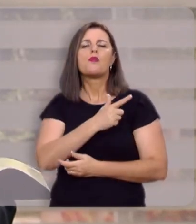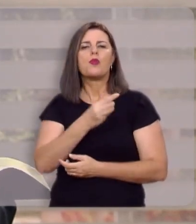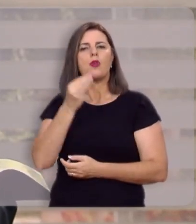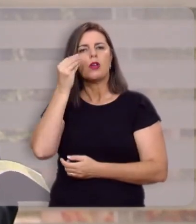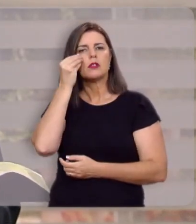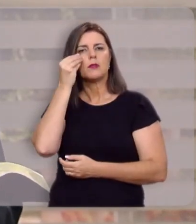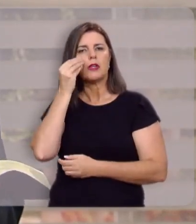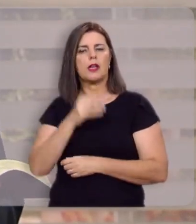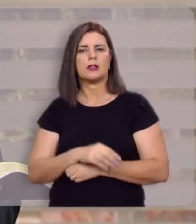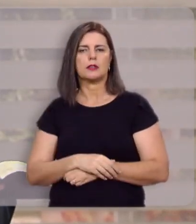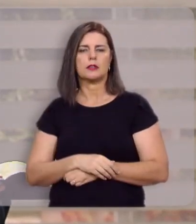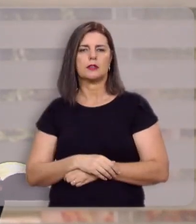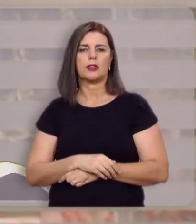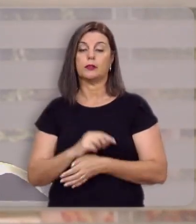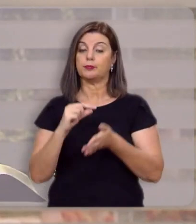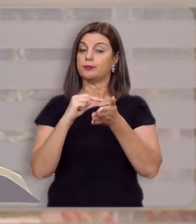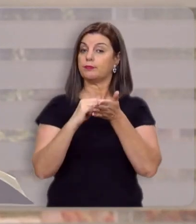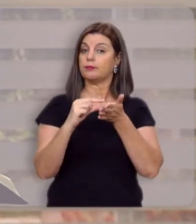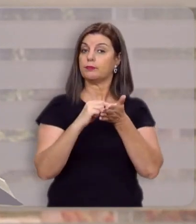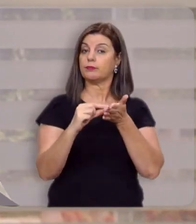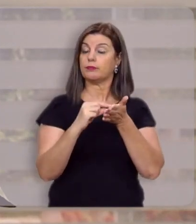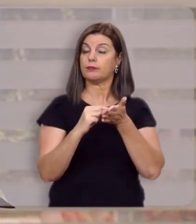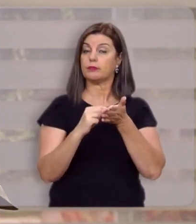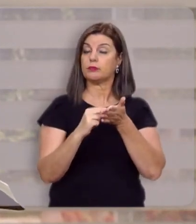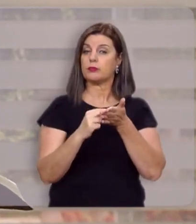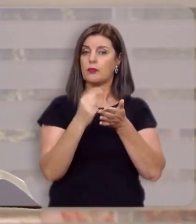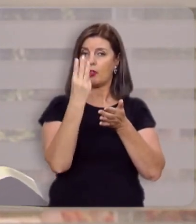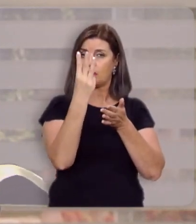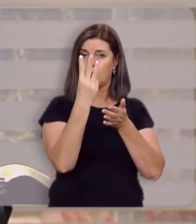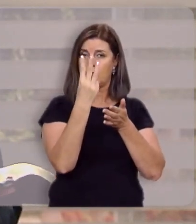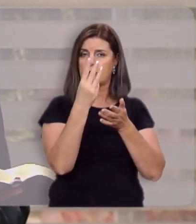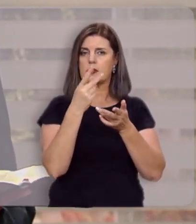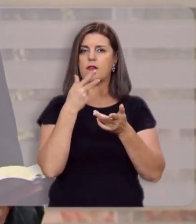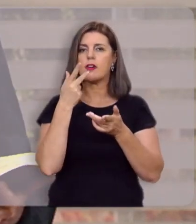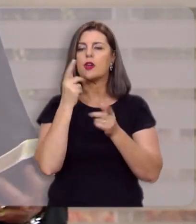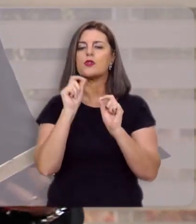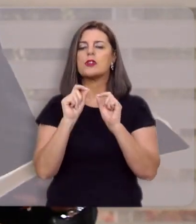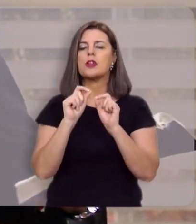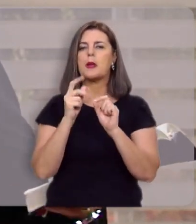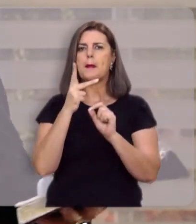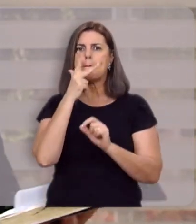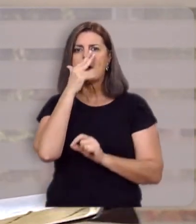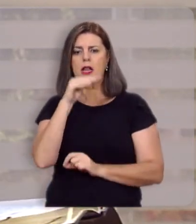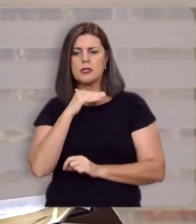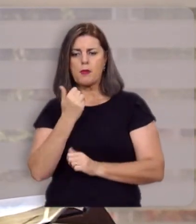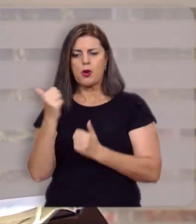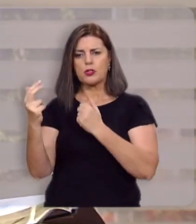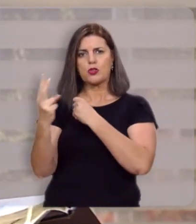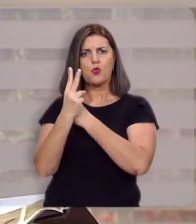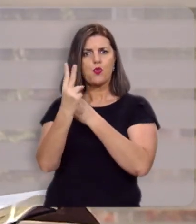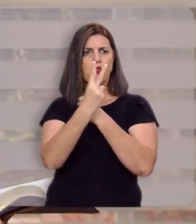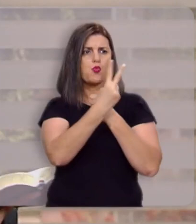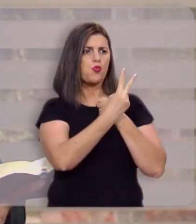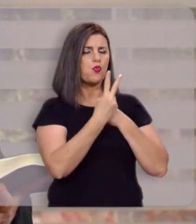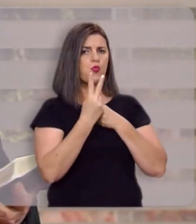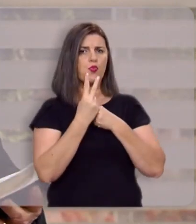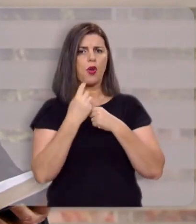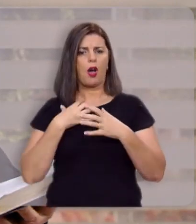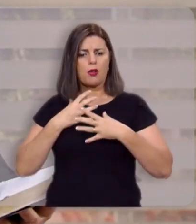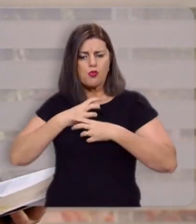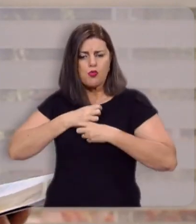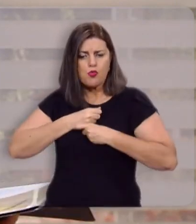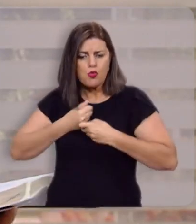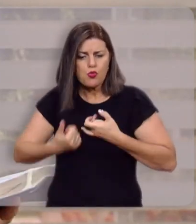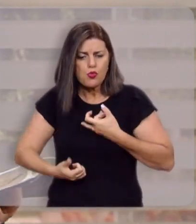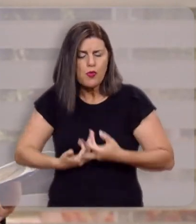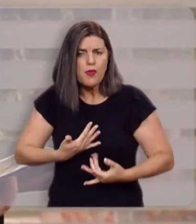experiência. No verso de número 3, ele vai dizer o seguinte: laços de morte me cercaram e angústias